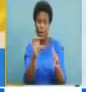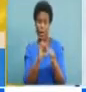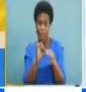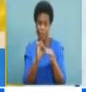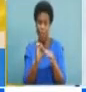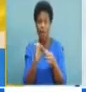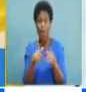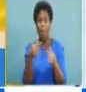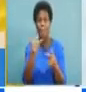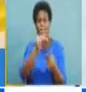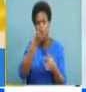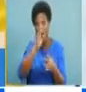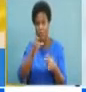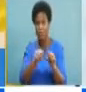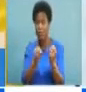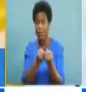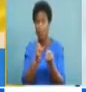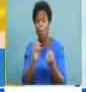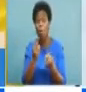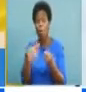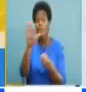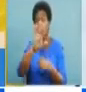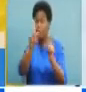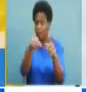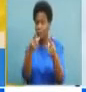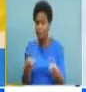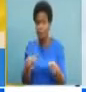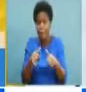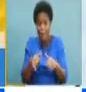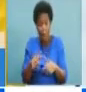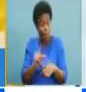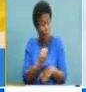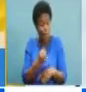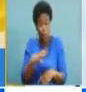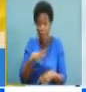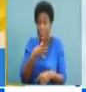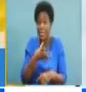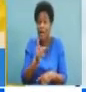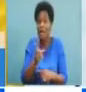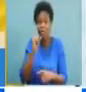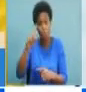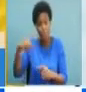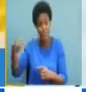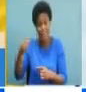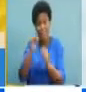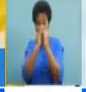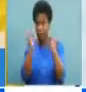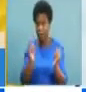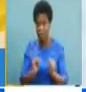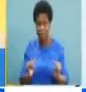relação às demais práticas sociais ou géneros musicais, e também não significa que os experts